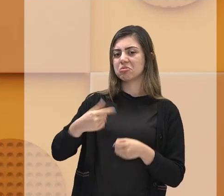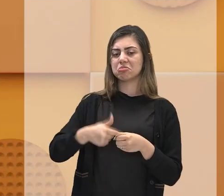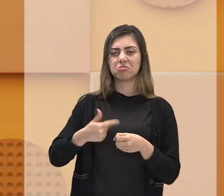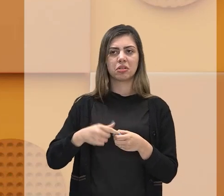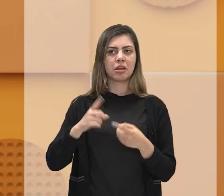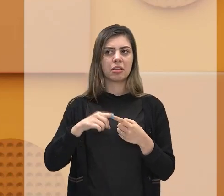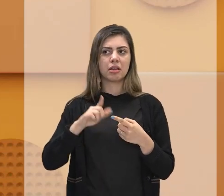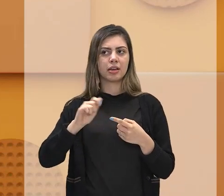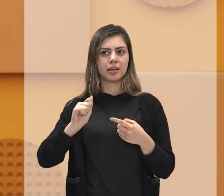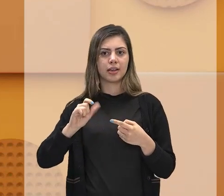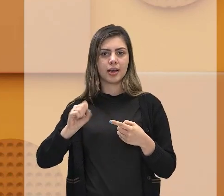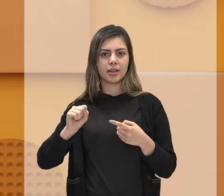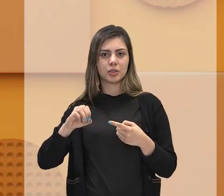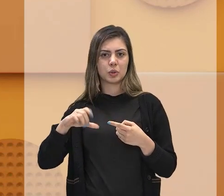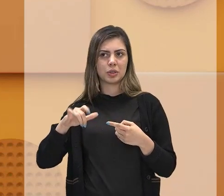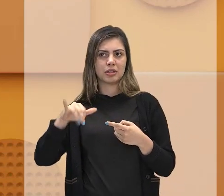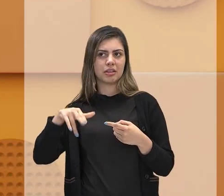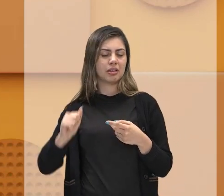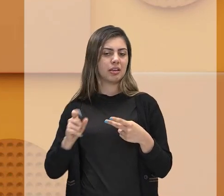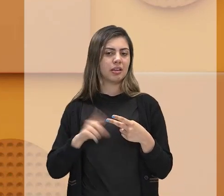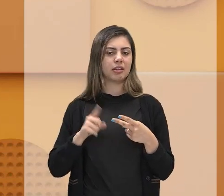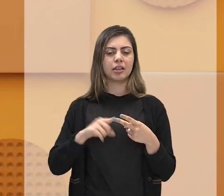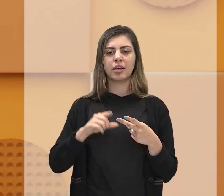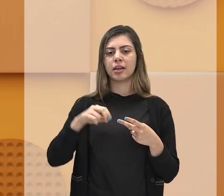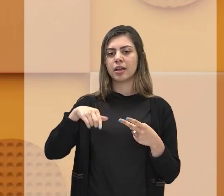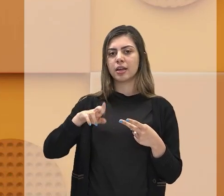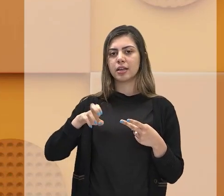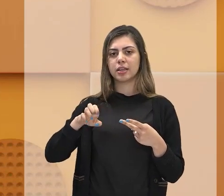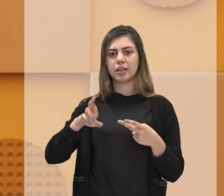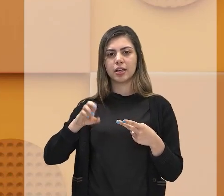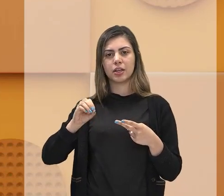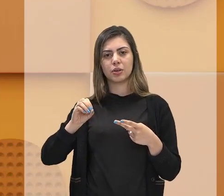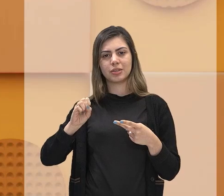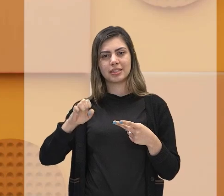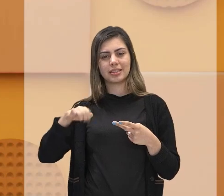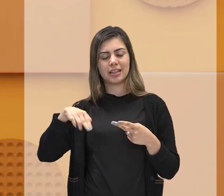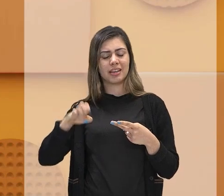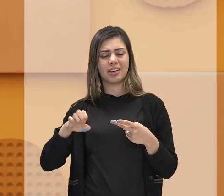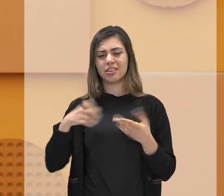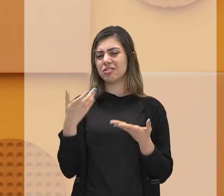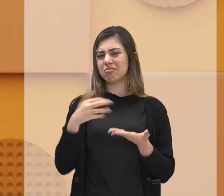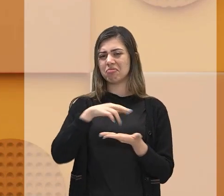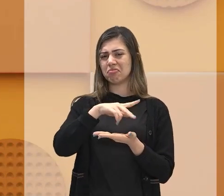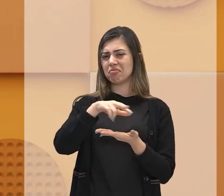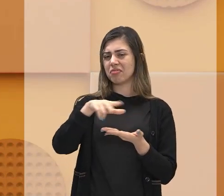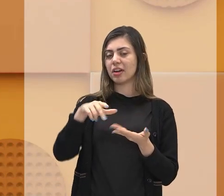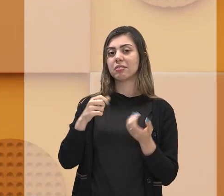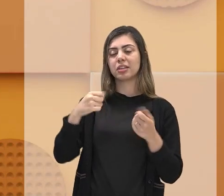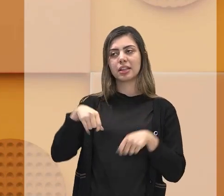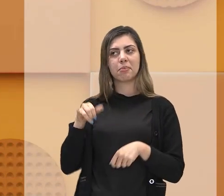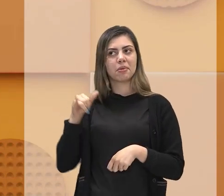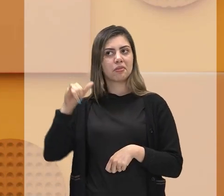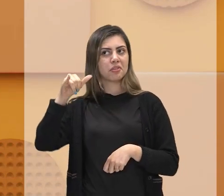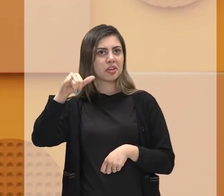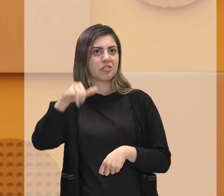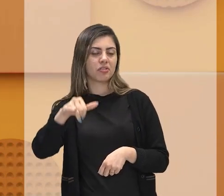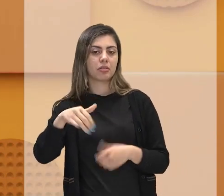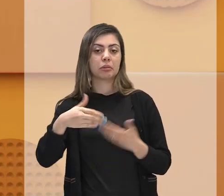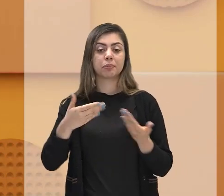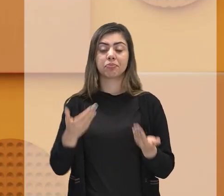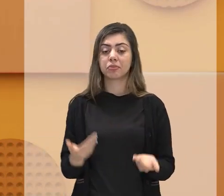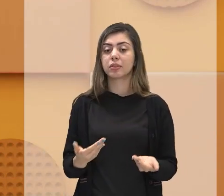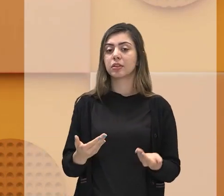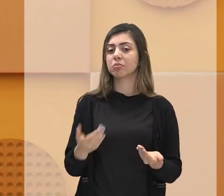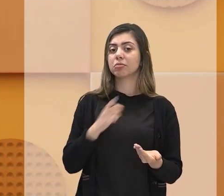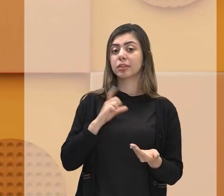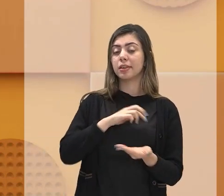o querosene, né, que é o combustível utilizado em aviões. Não é isso? Então, de um único produto se